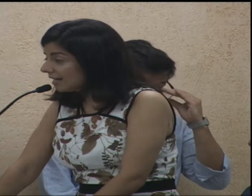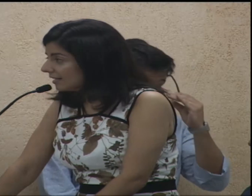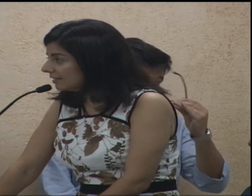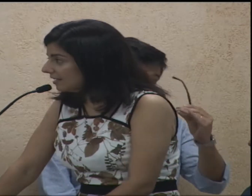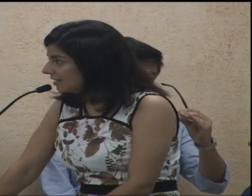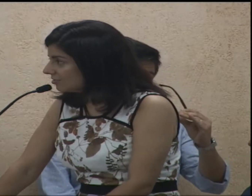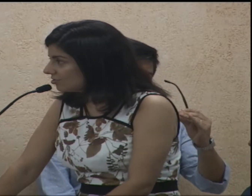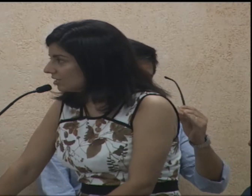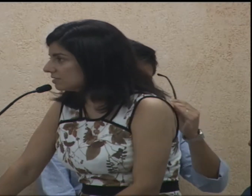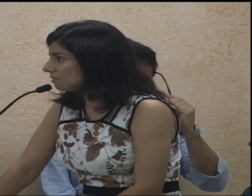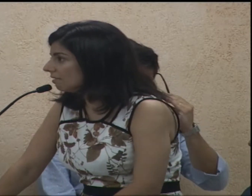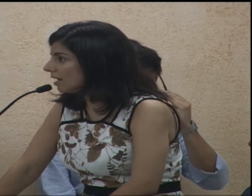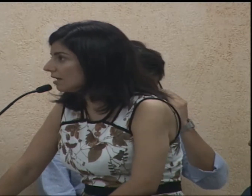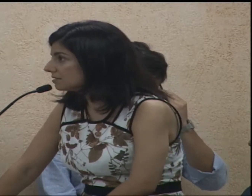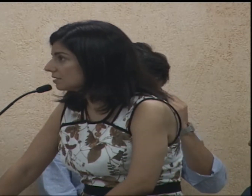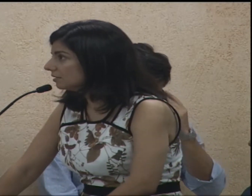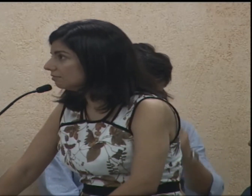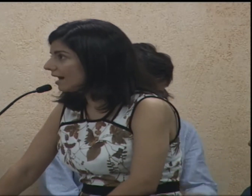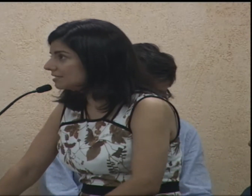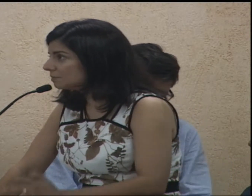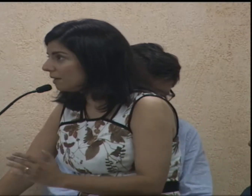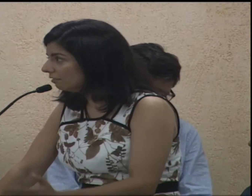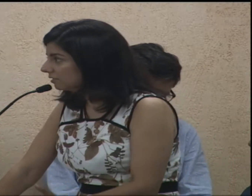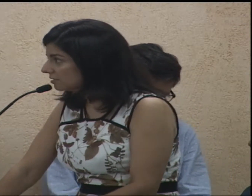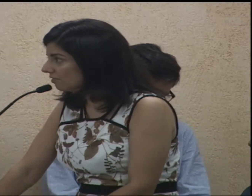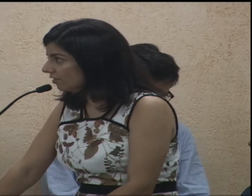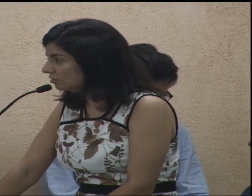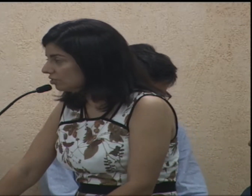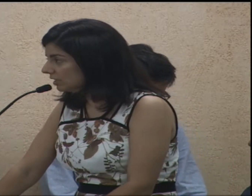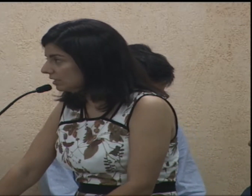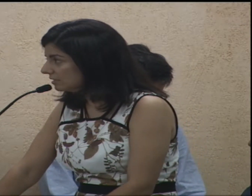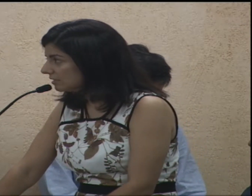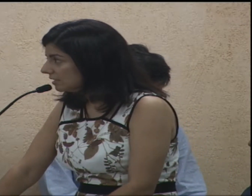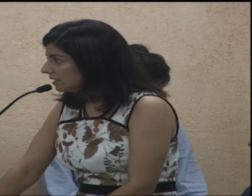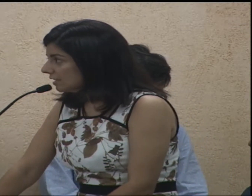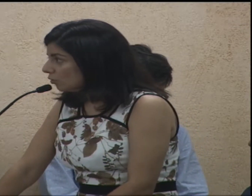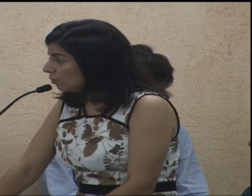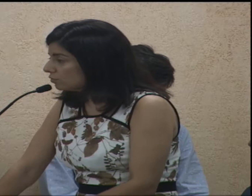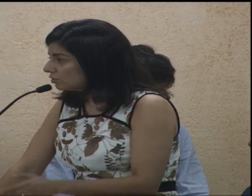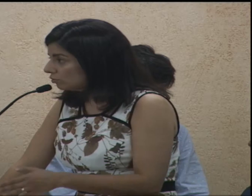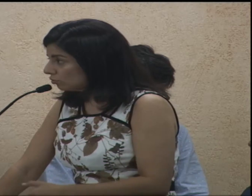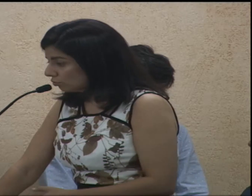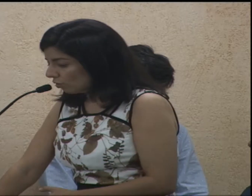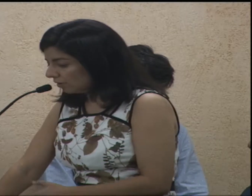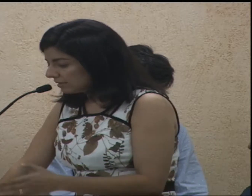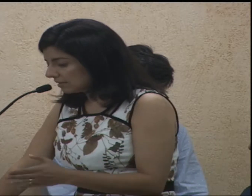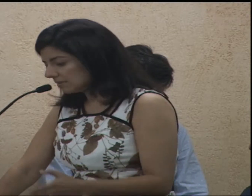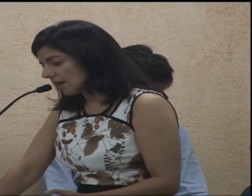às características, com relação às pautas defendidas, como se todas